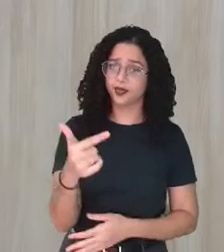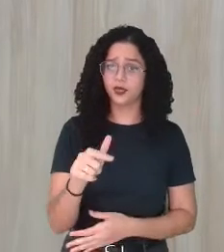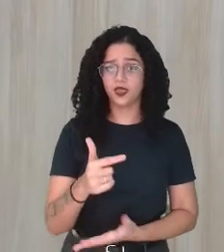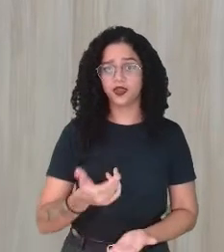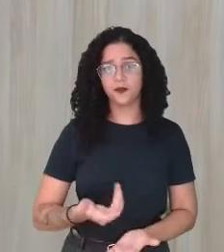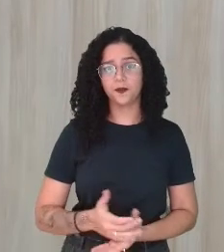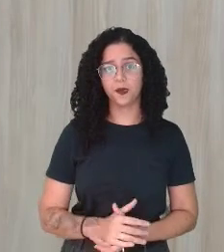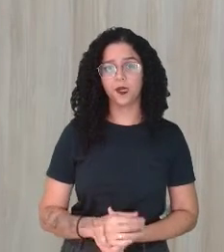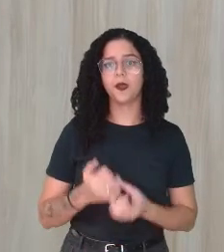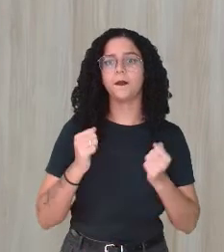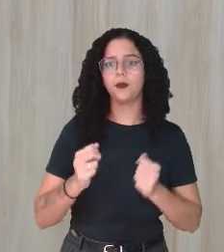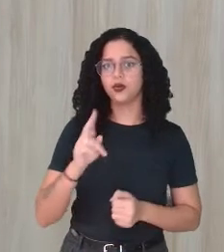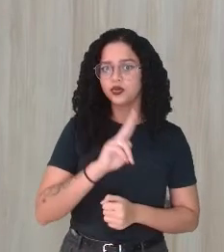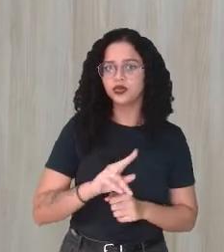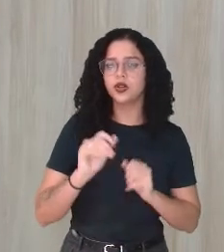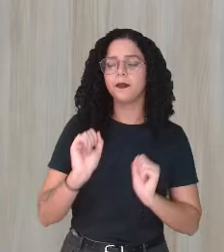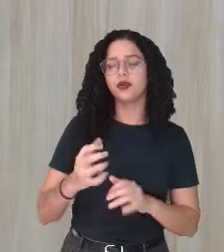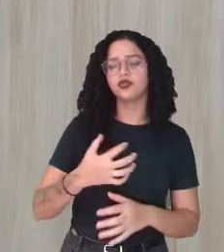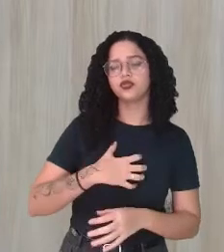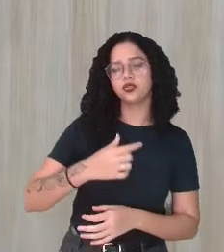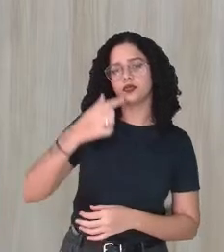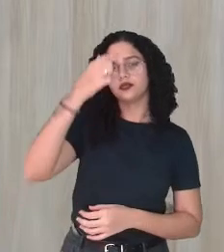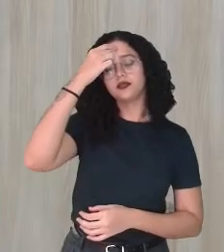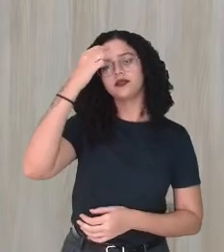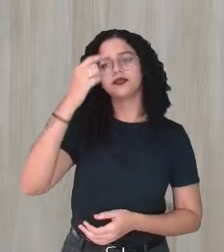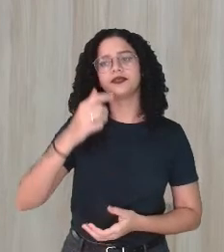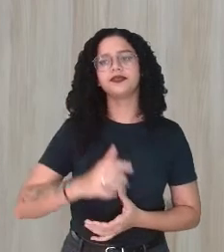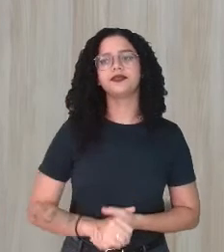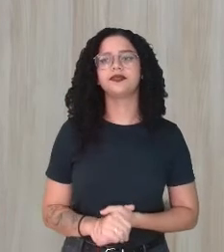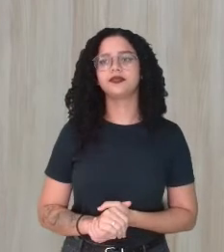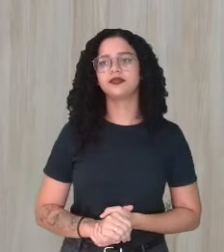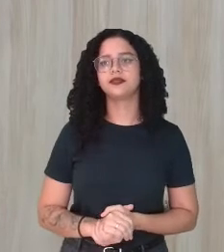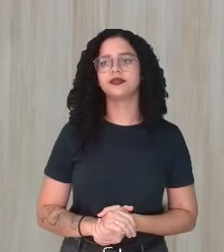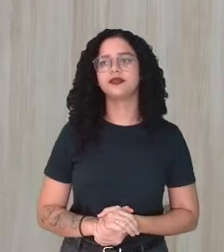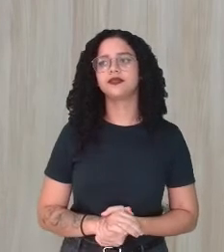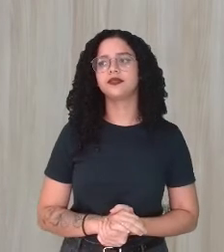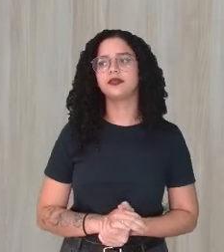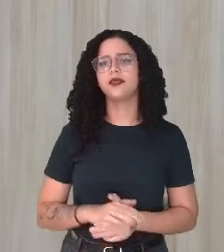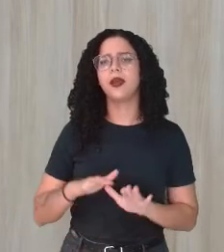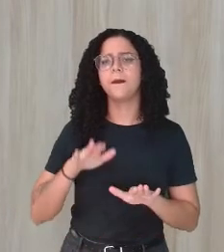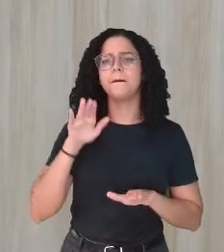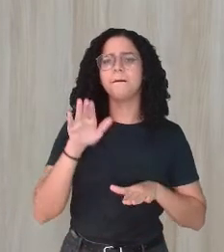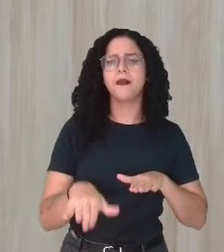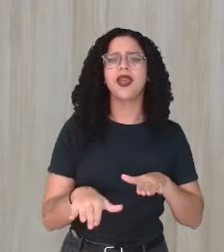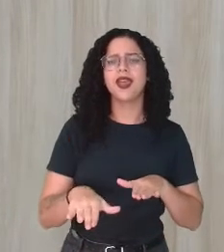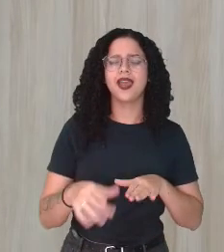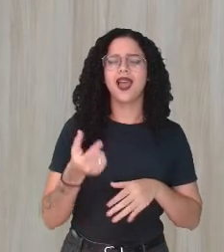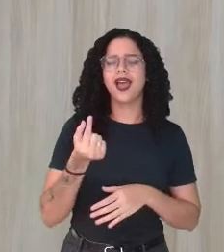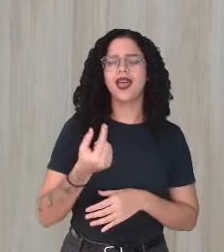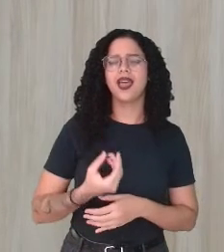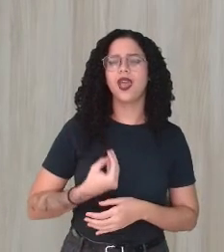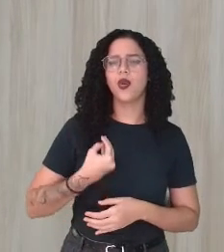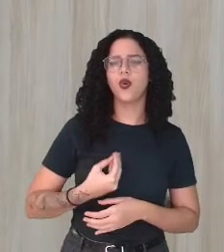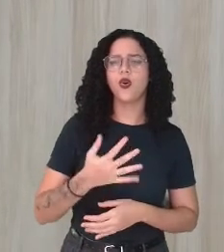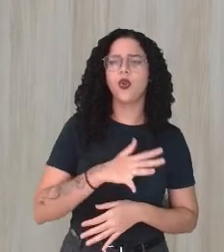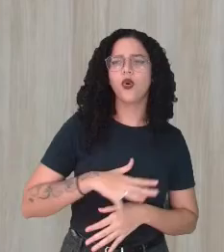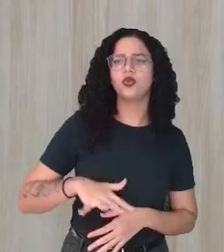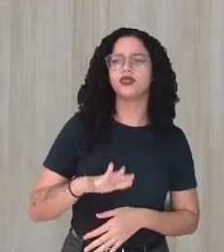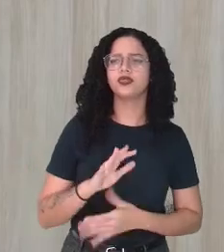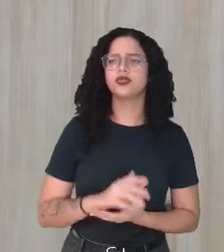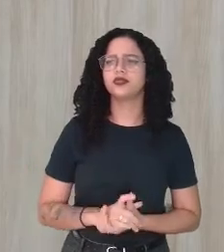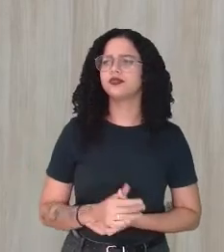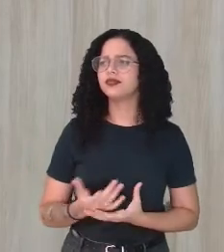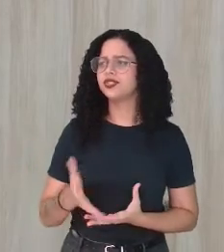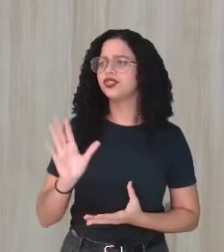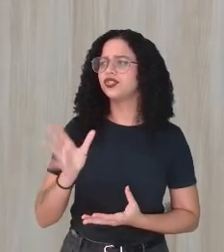usar, mas de maneira consciente, tá certo? E aí, pegada ecológica. Quem já ouviu falar em pegada ecológica? É um